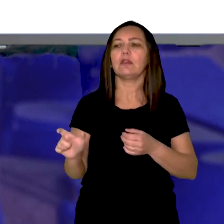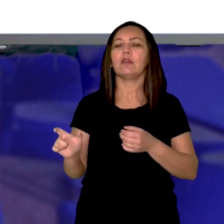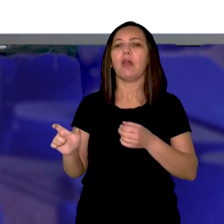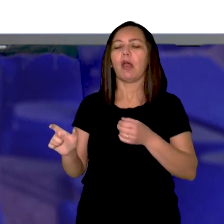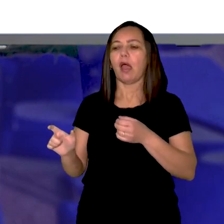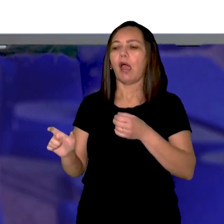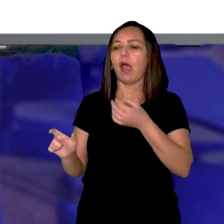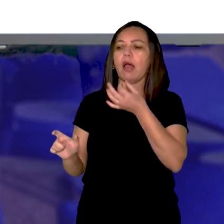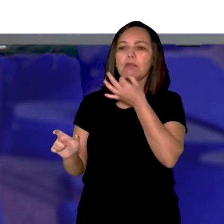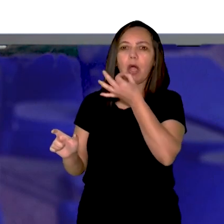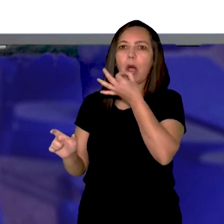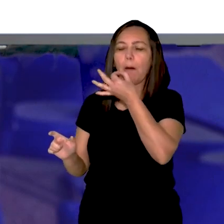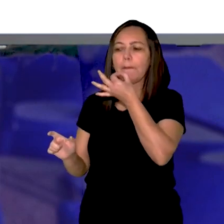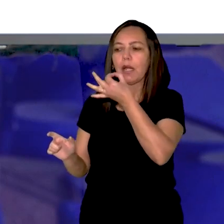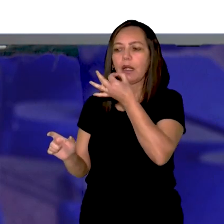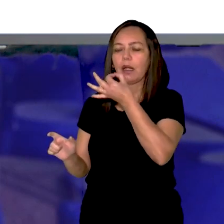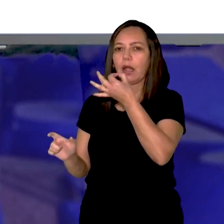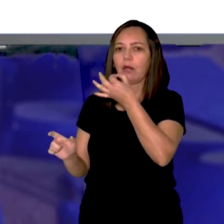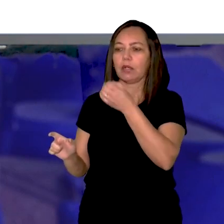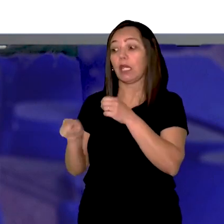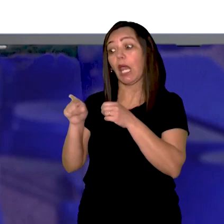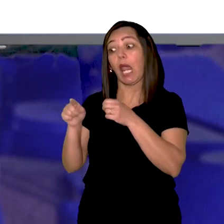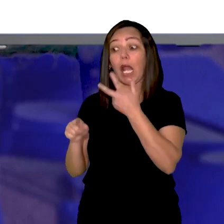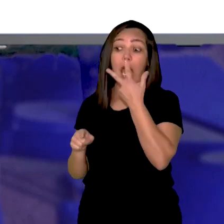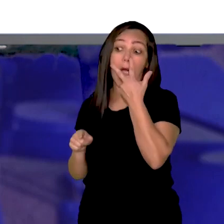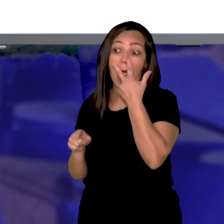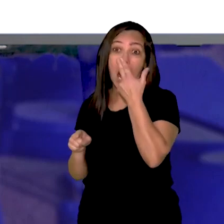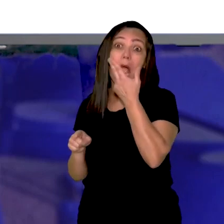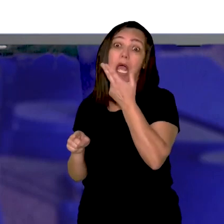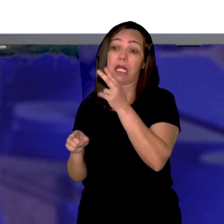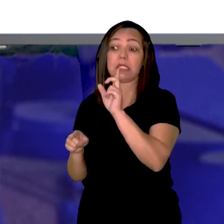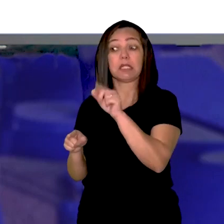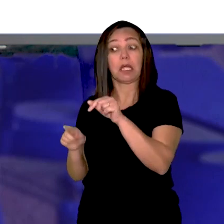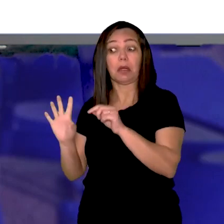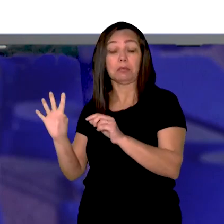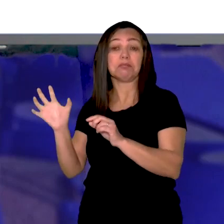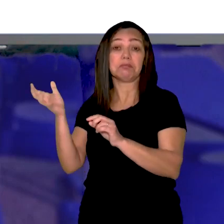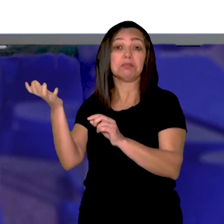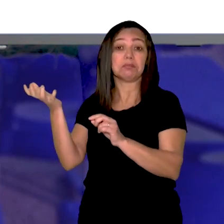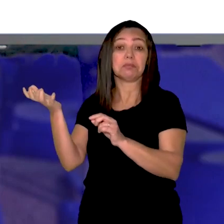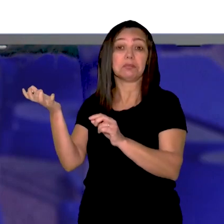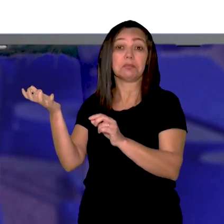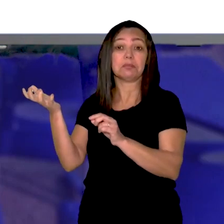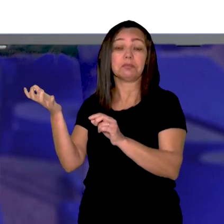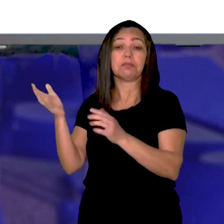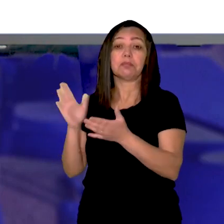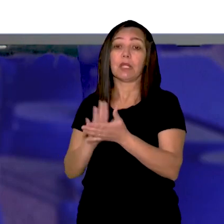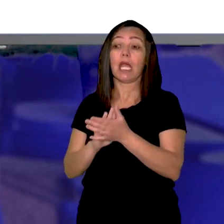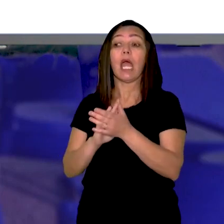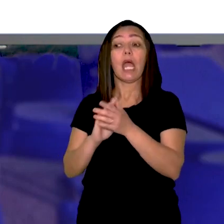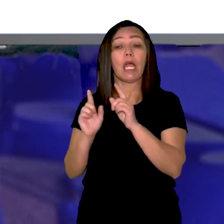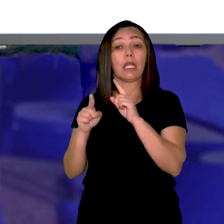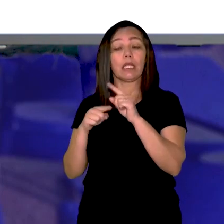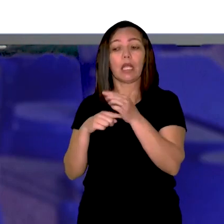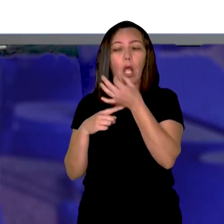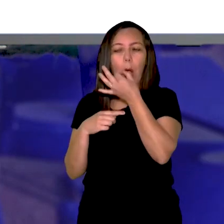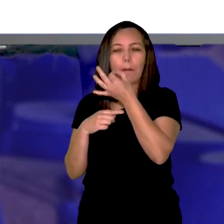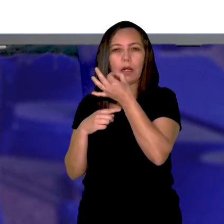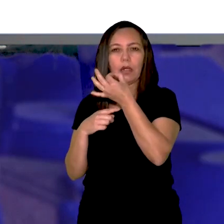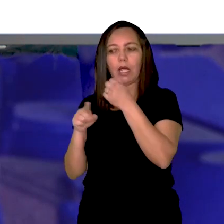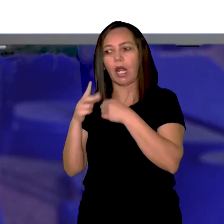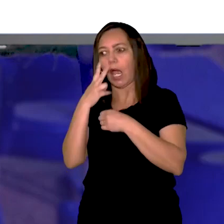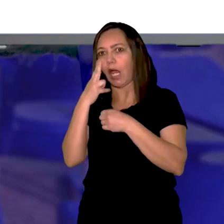uma impressão que ela tem de um dado da realidade, de uma circunstância, a partir dessa impressão,